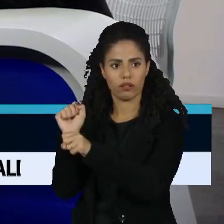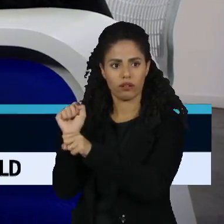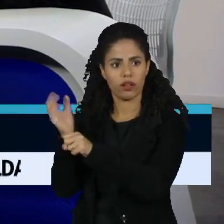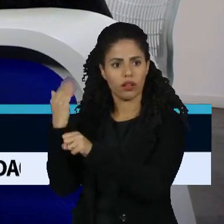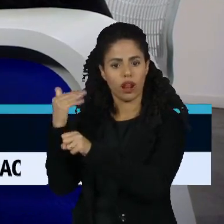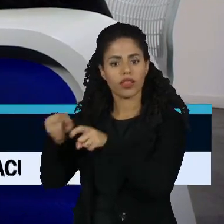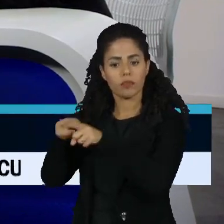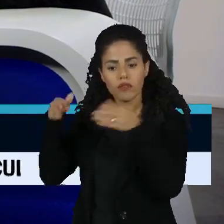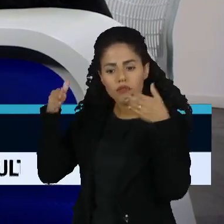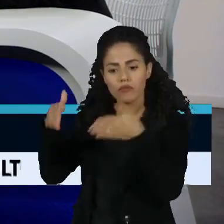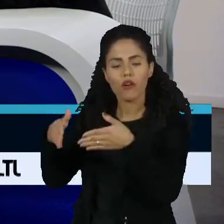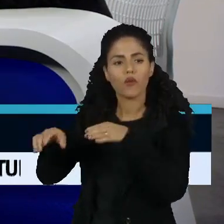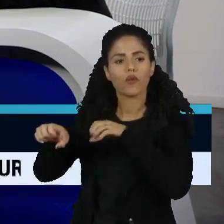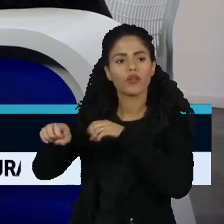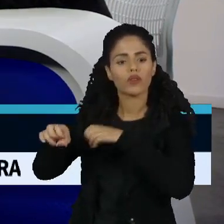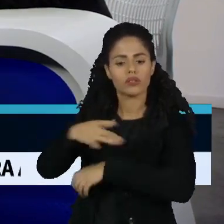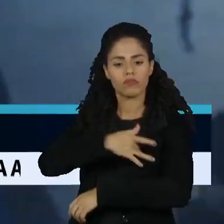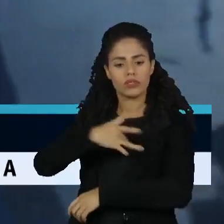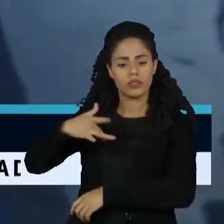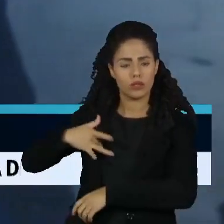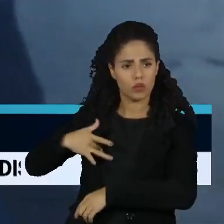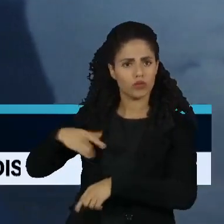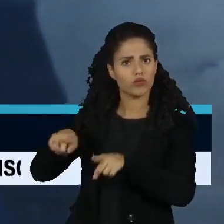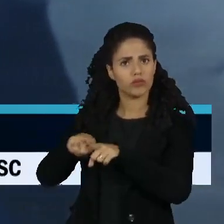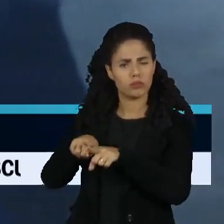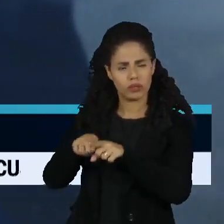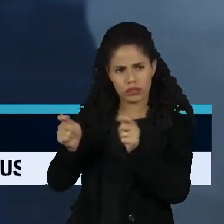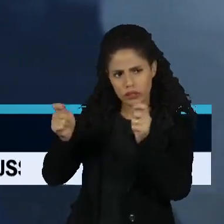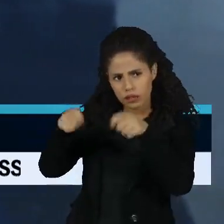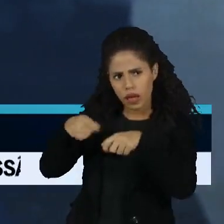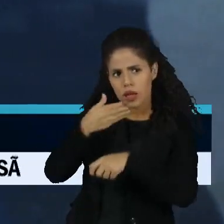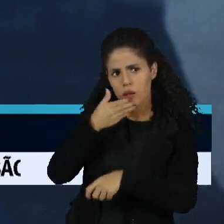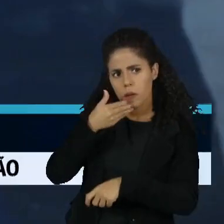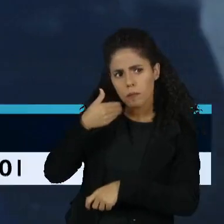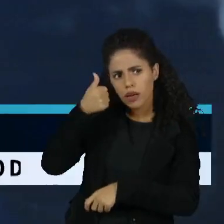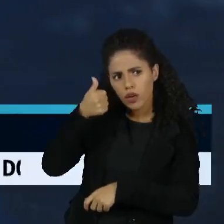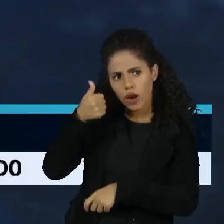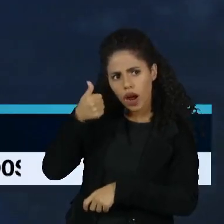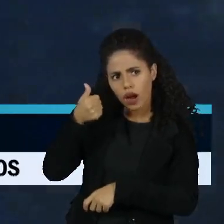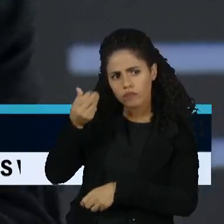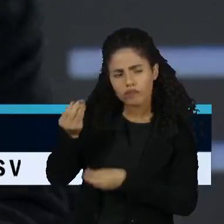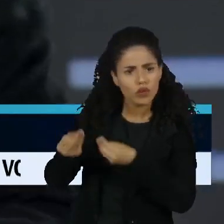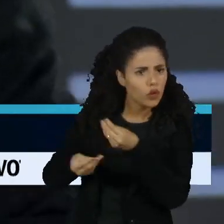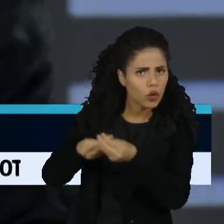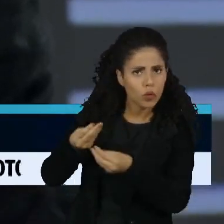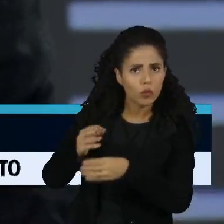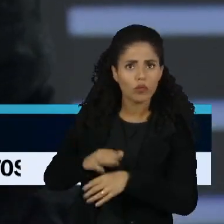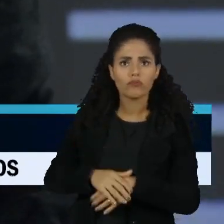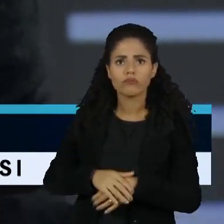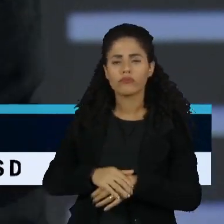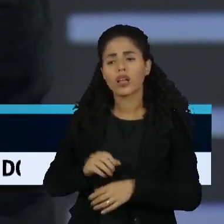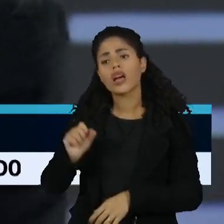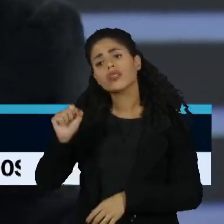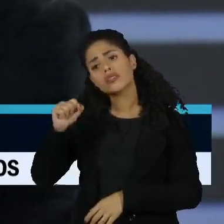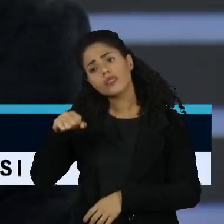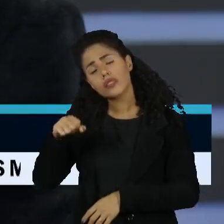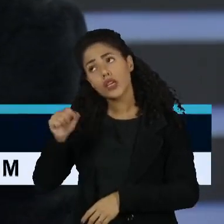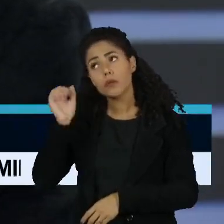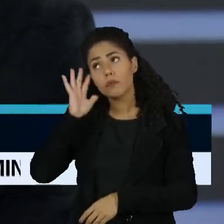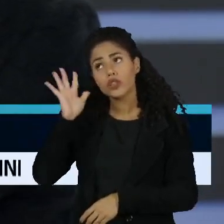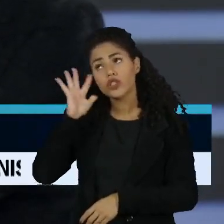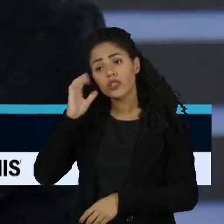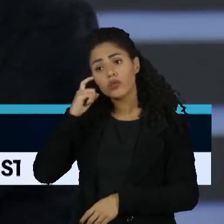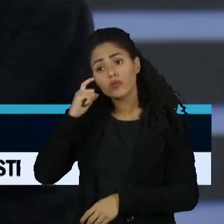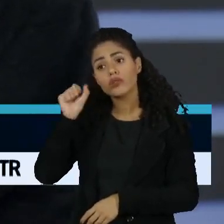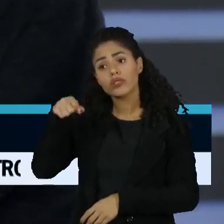educação básica e profissionalizante pode haver uma melhora significativa eu acho que sim em teoria sim eu não sei se vai